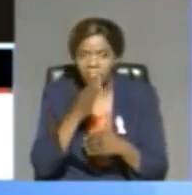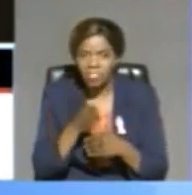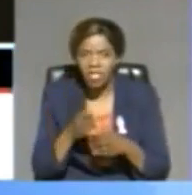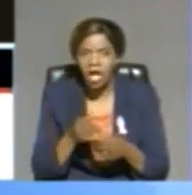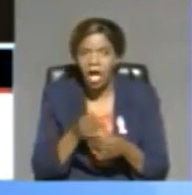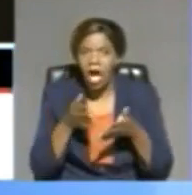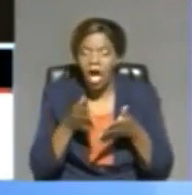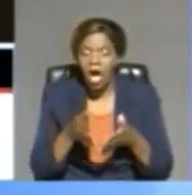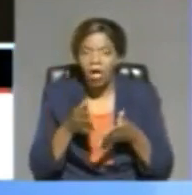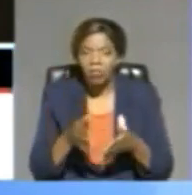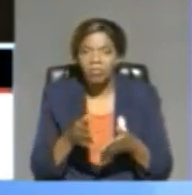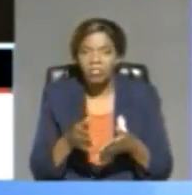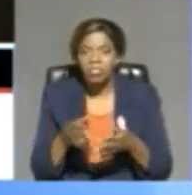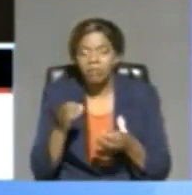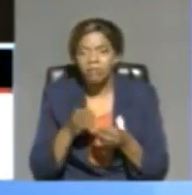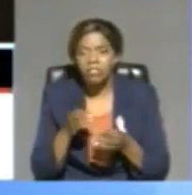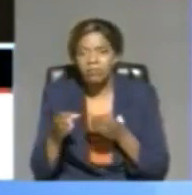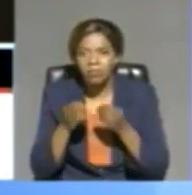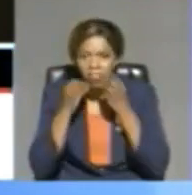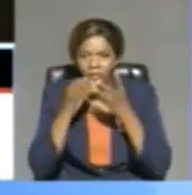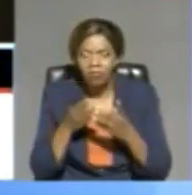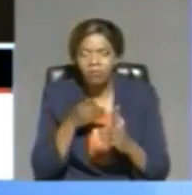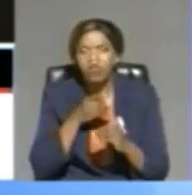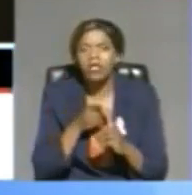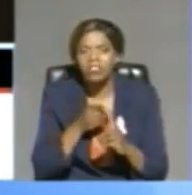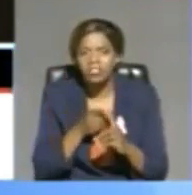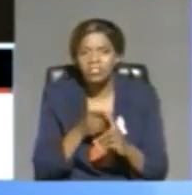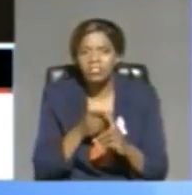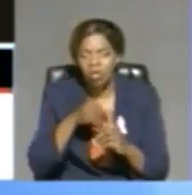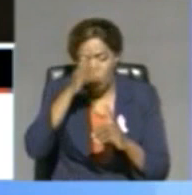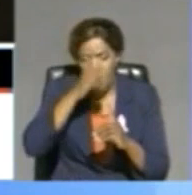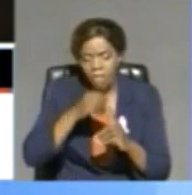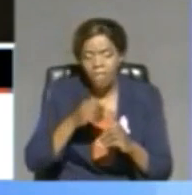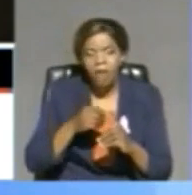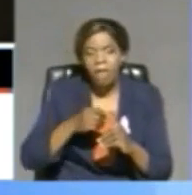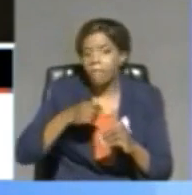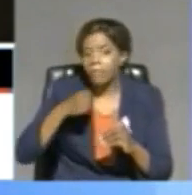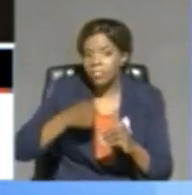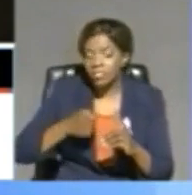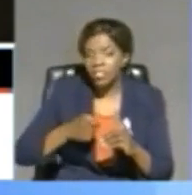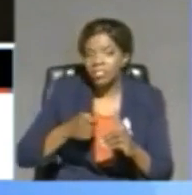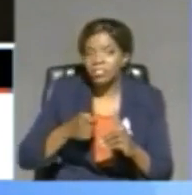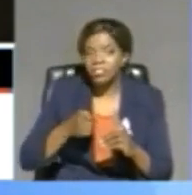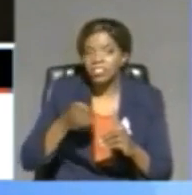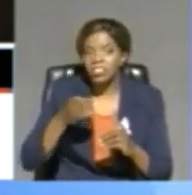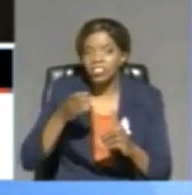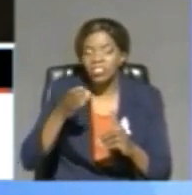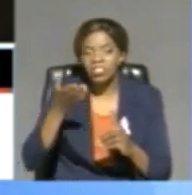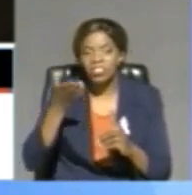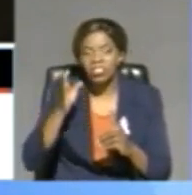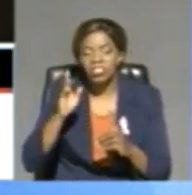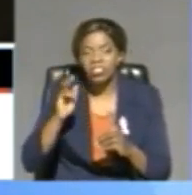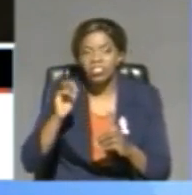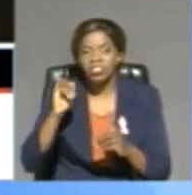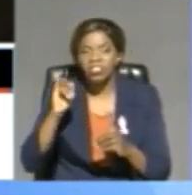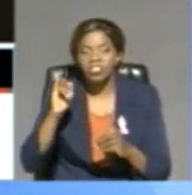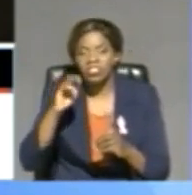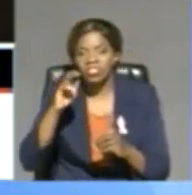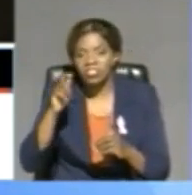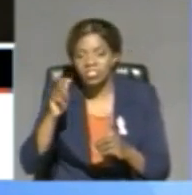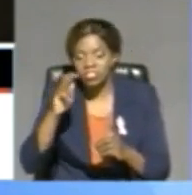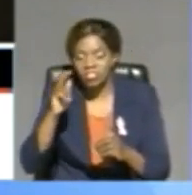destes últimos anos, mas o que é facto, Wellington, é que o presidente Jair, após este incidente, foi muito rápido ao